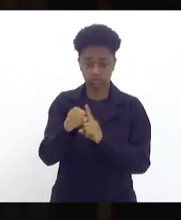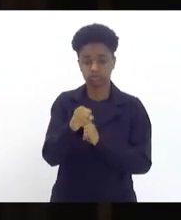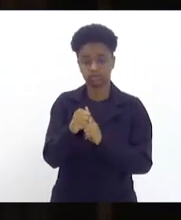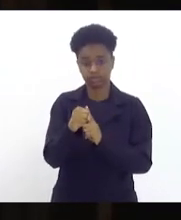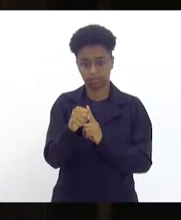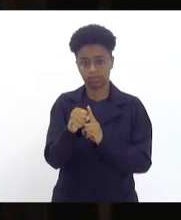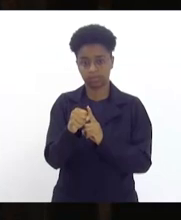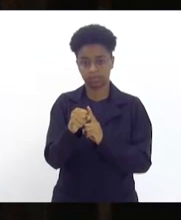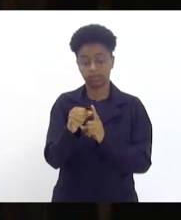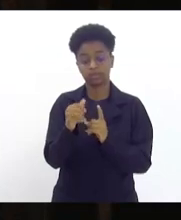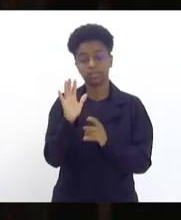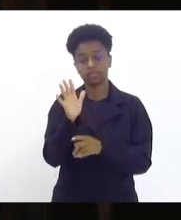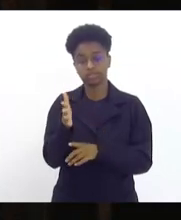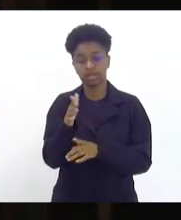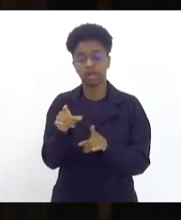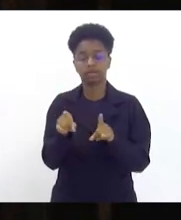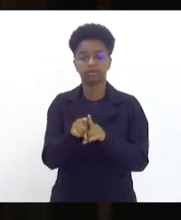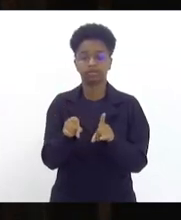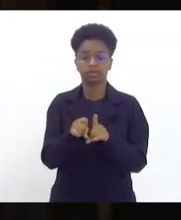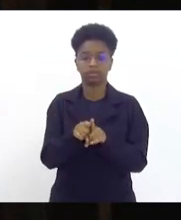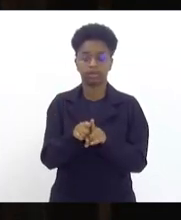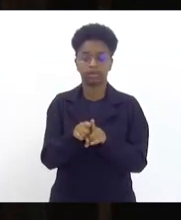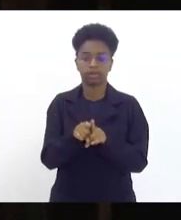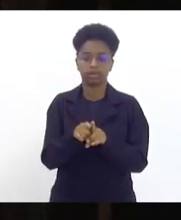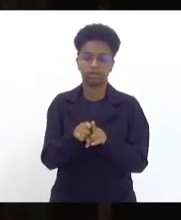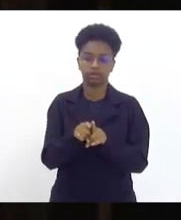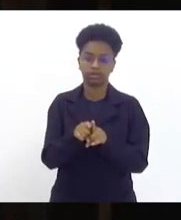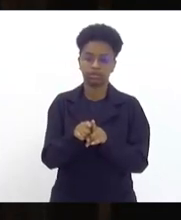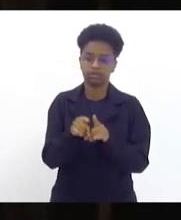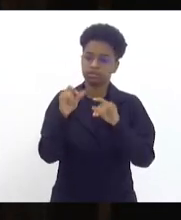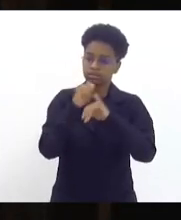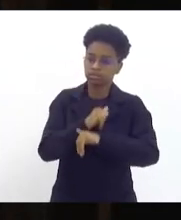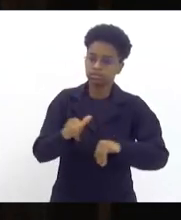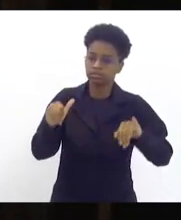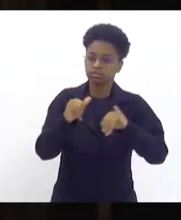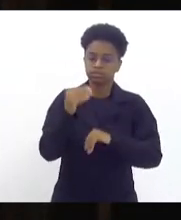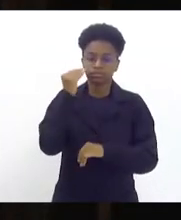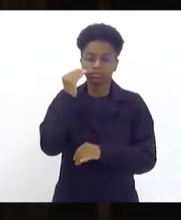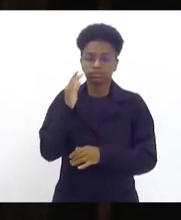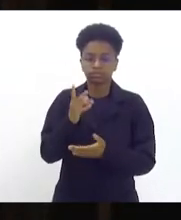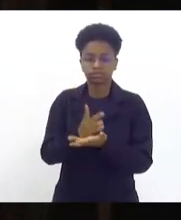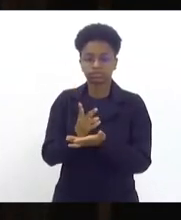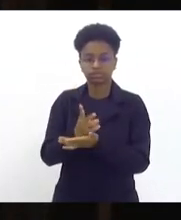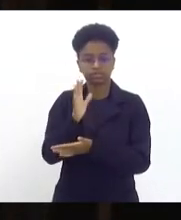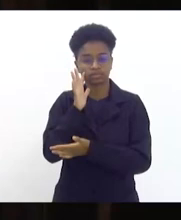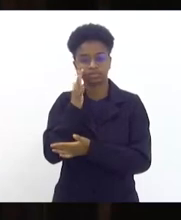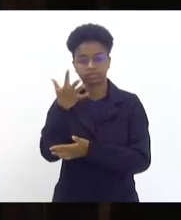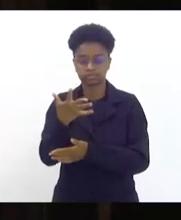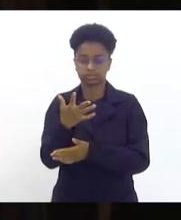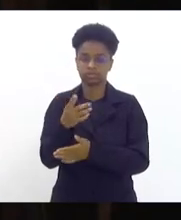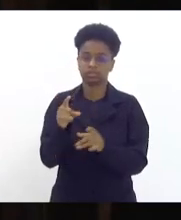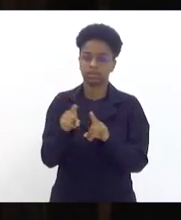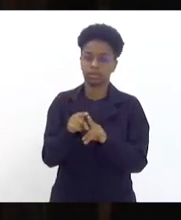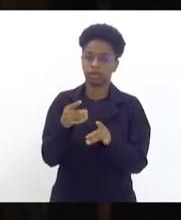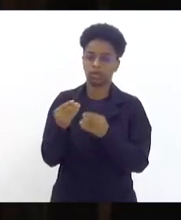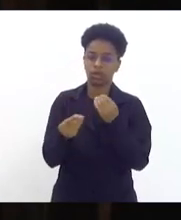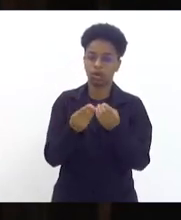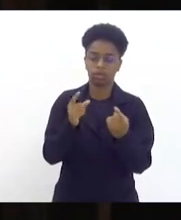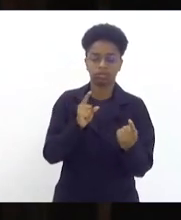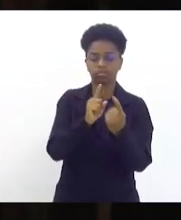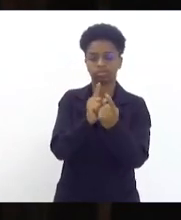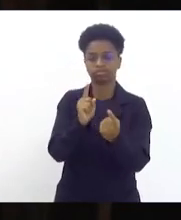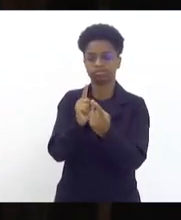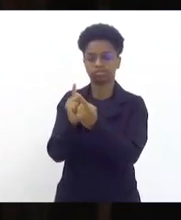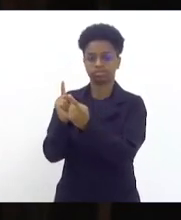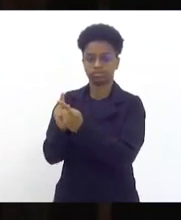já fizemos uma campanha e sempre como podemos retornamos é com relação a abordagem também aboradores para